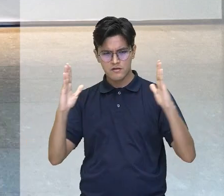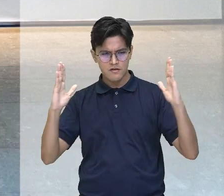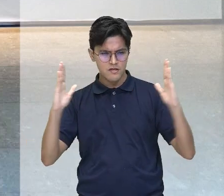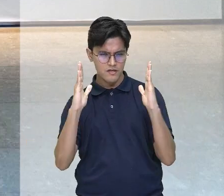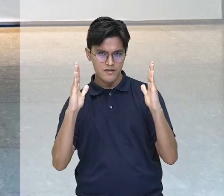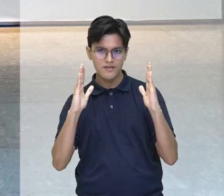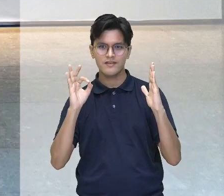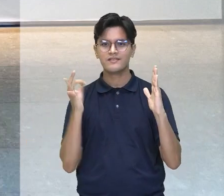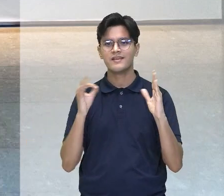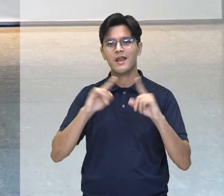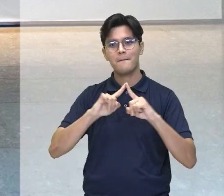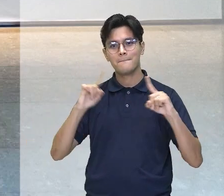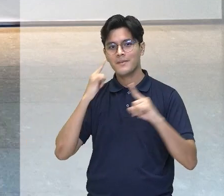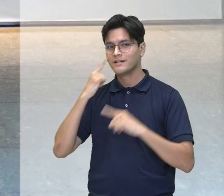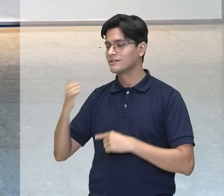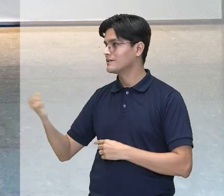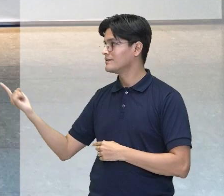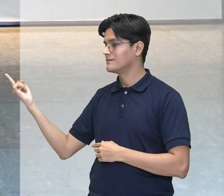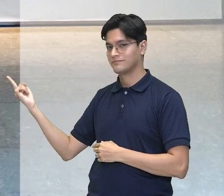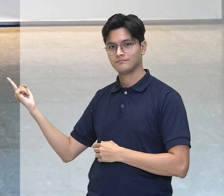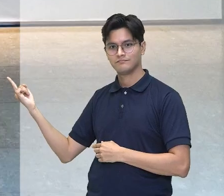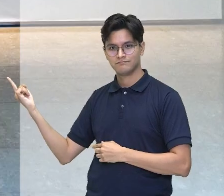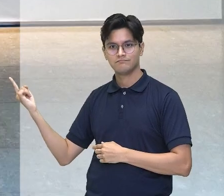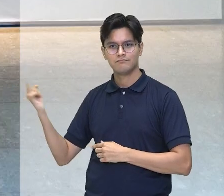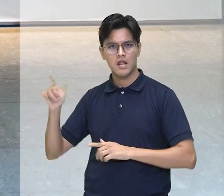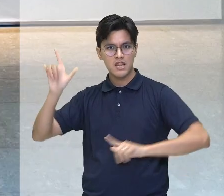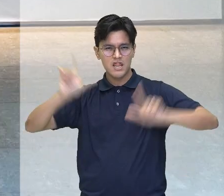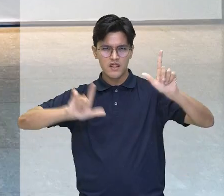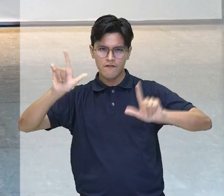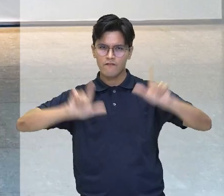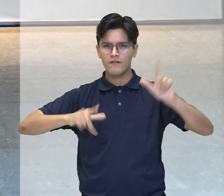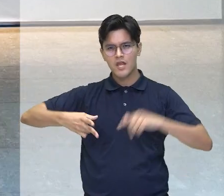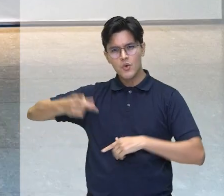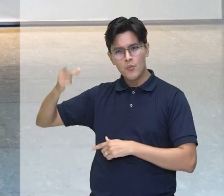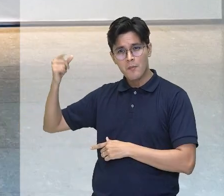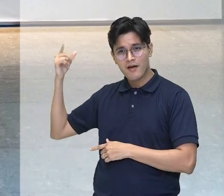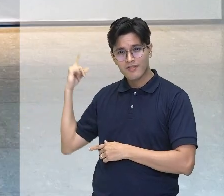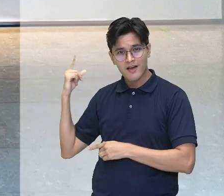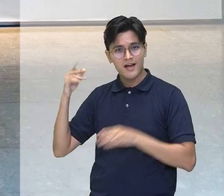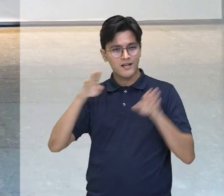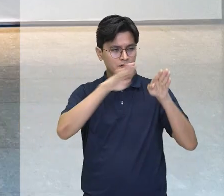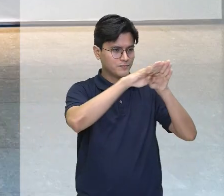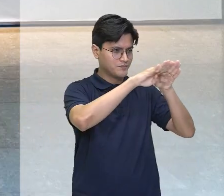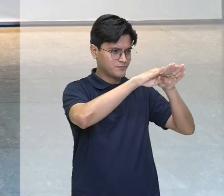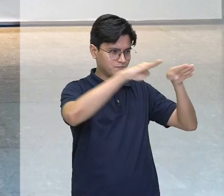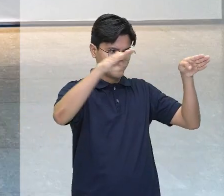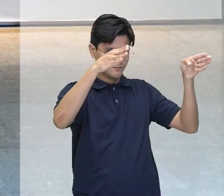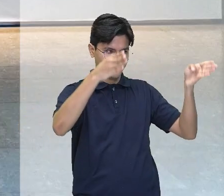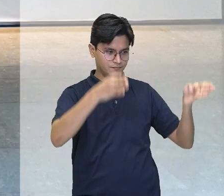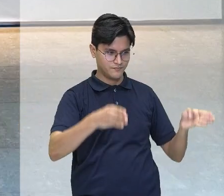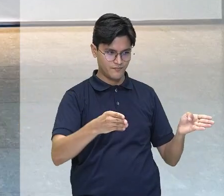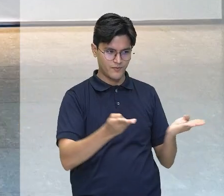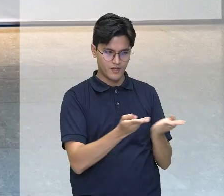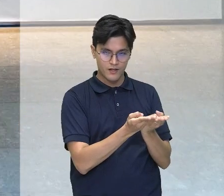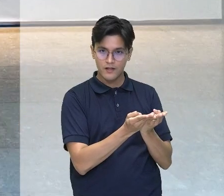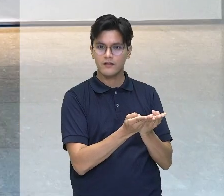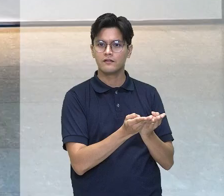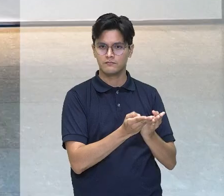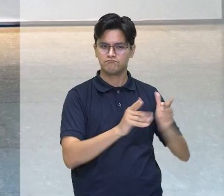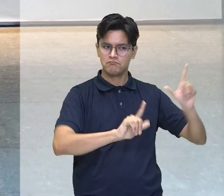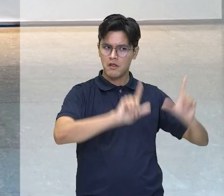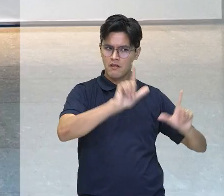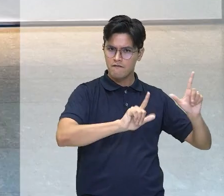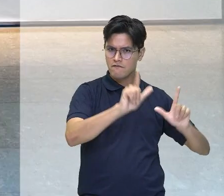lado uma TV bastante antiga, na verdade. Né? Essa TV, antes, as primeiras